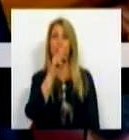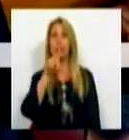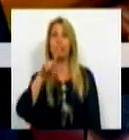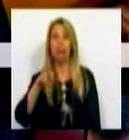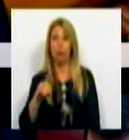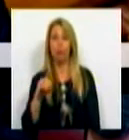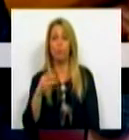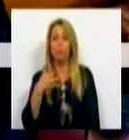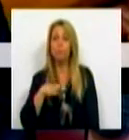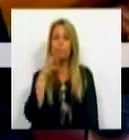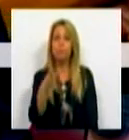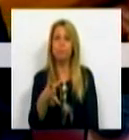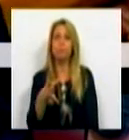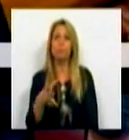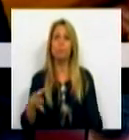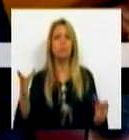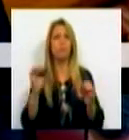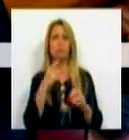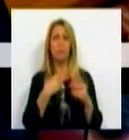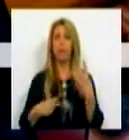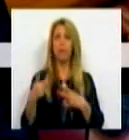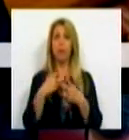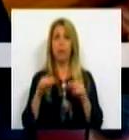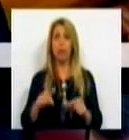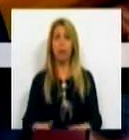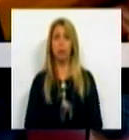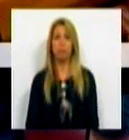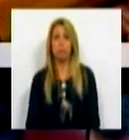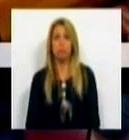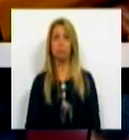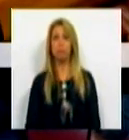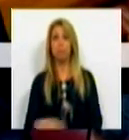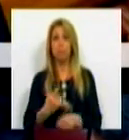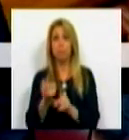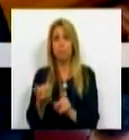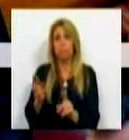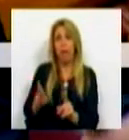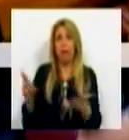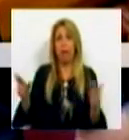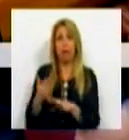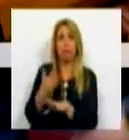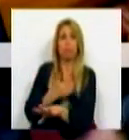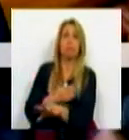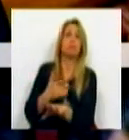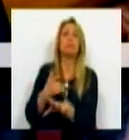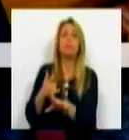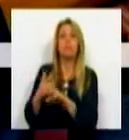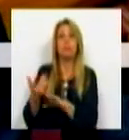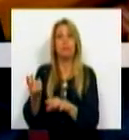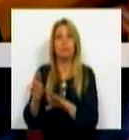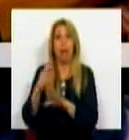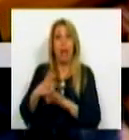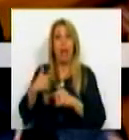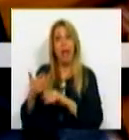que não há aqui nenhuma crítica nem ao meu antecessor na economia, aos meus antecessores na economia, nem muito menos